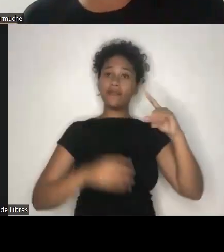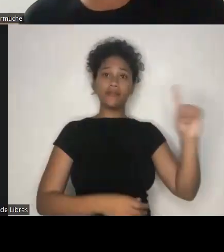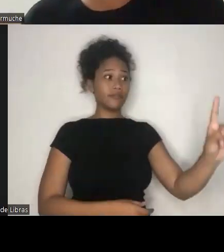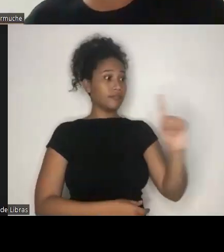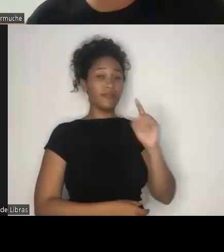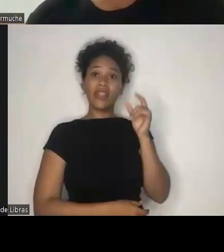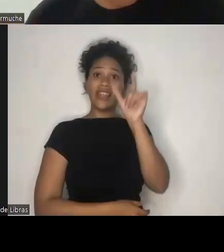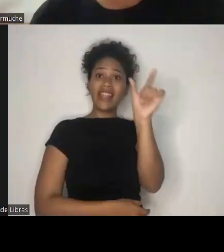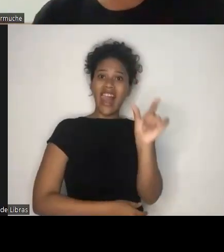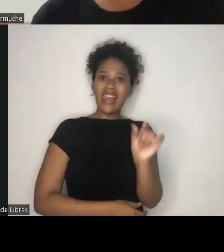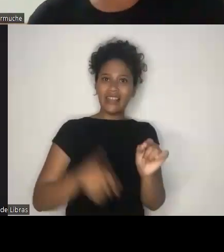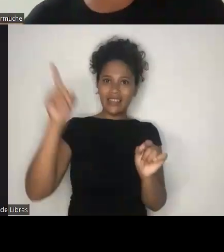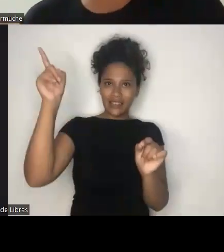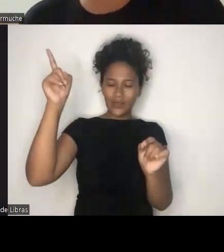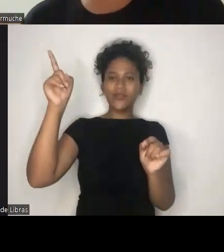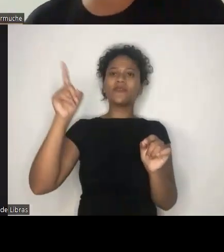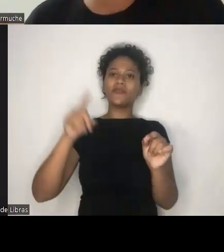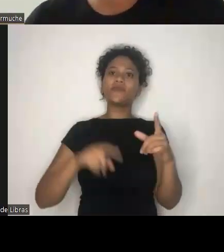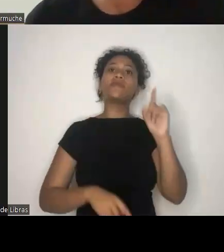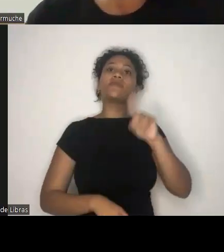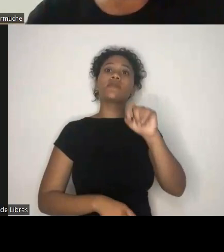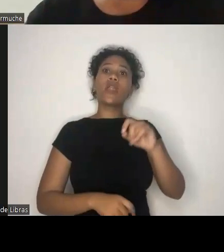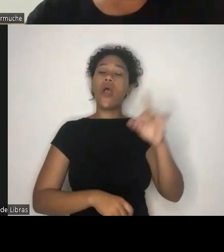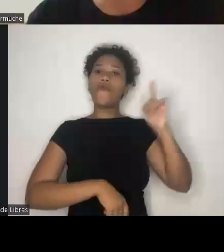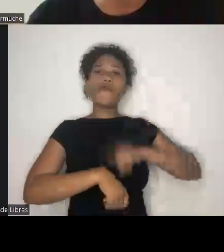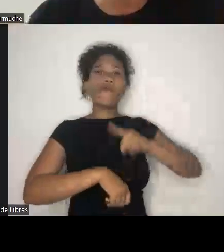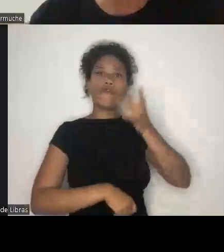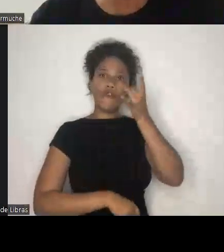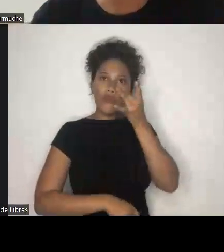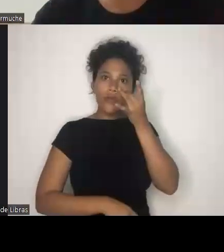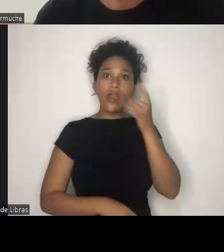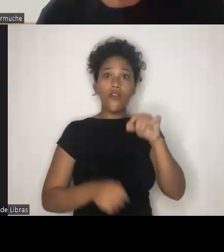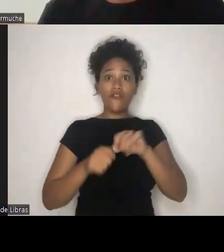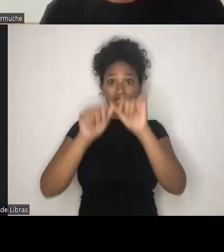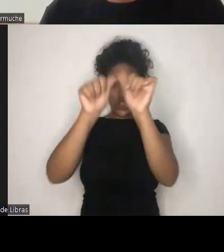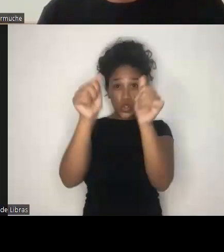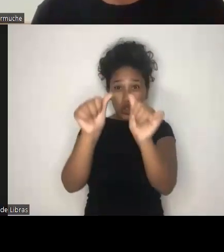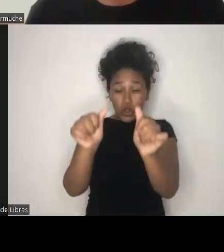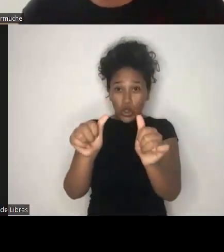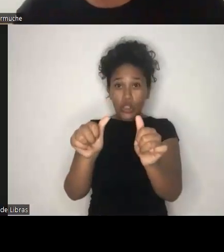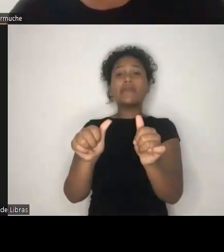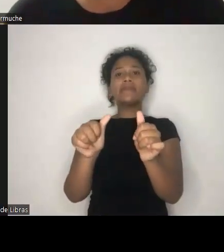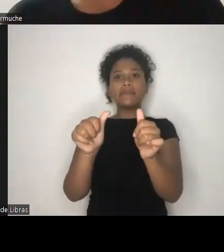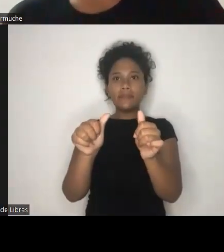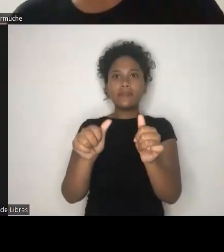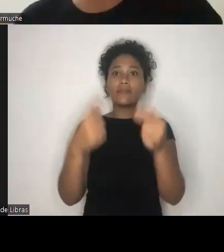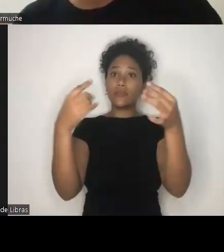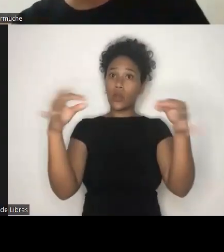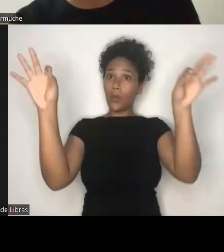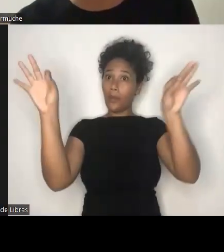do escala de bilão era com a orquestra ao vivo e quando eu fiz essa escultura é maestro